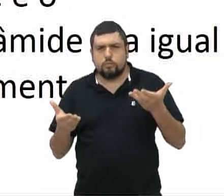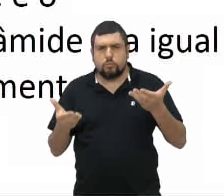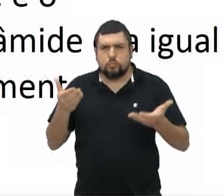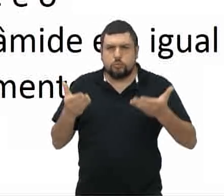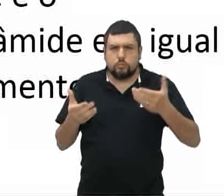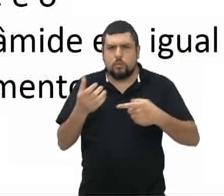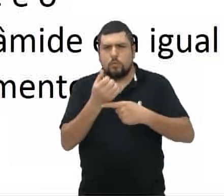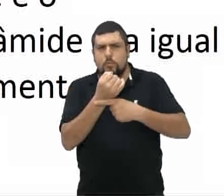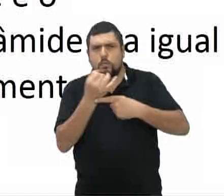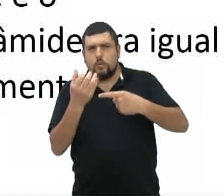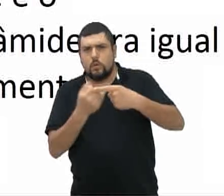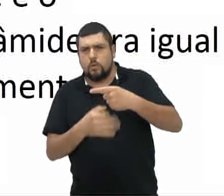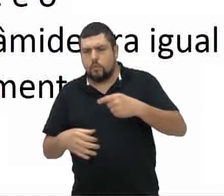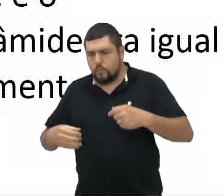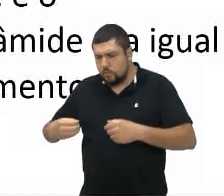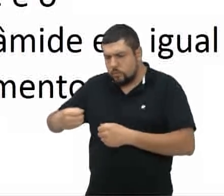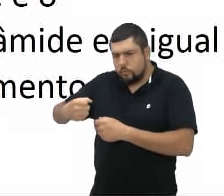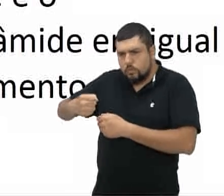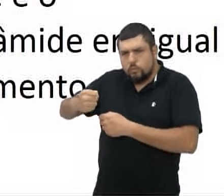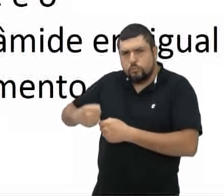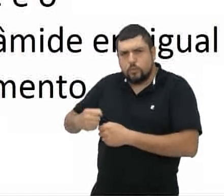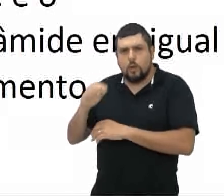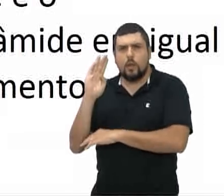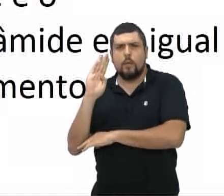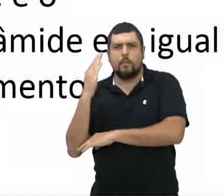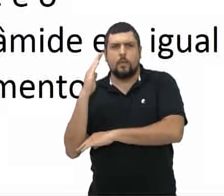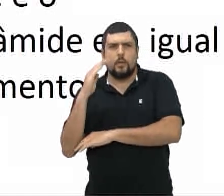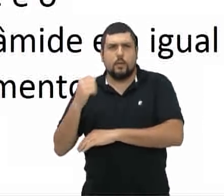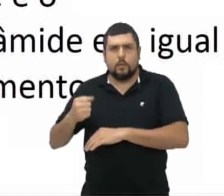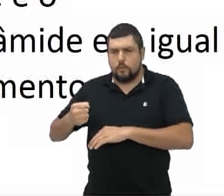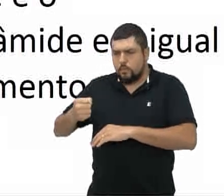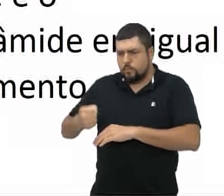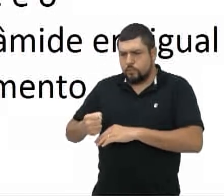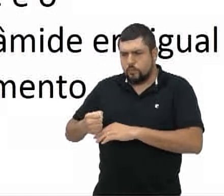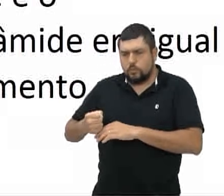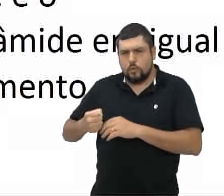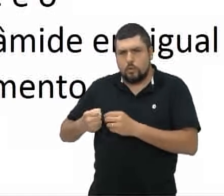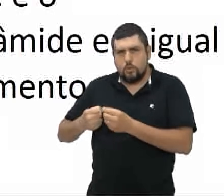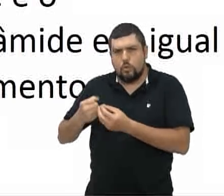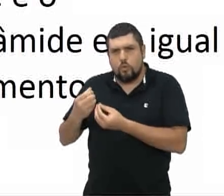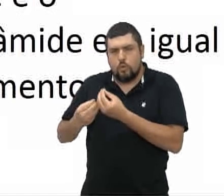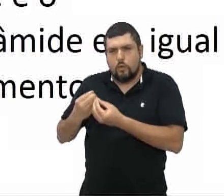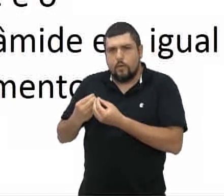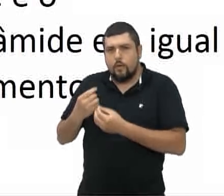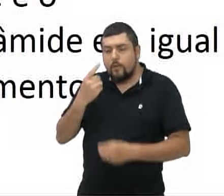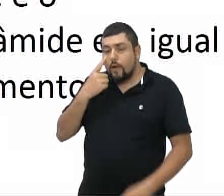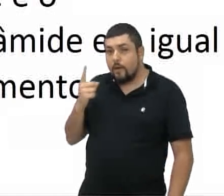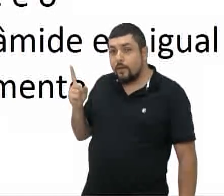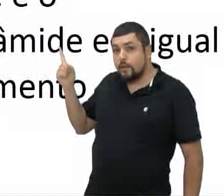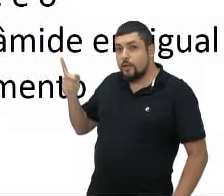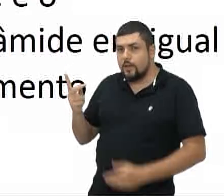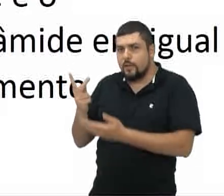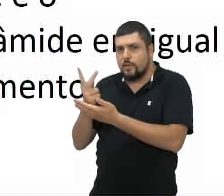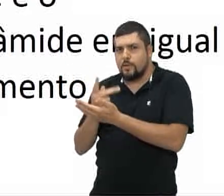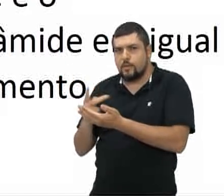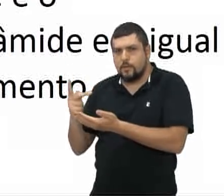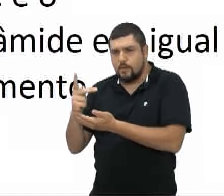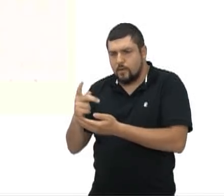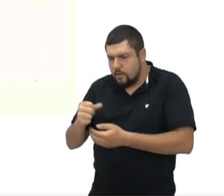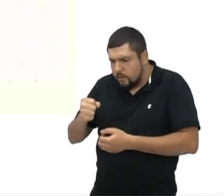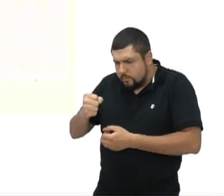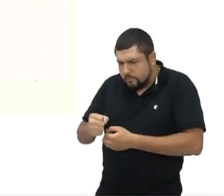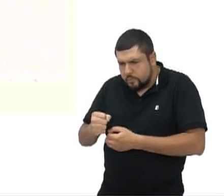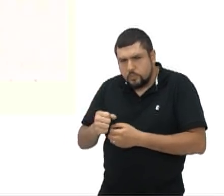da sombra projetada por esse bastão. Tem até uma imagem ali ilustrando do lado que ele usa o bastão para medir a